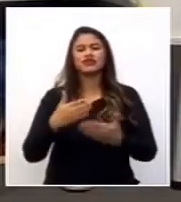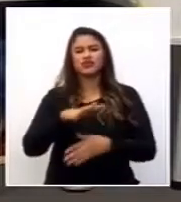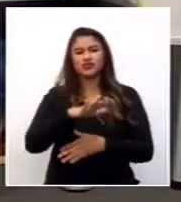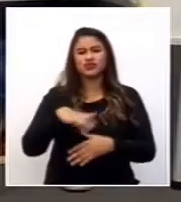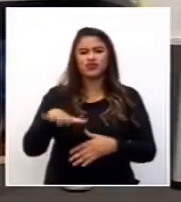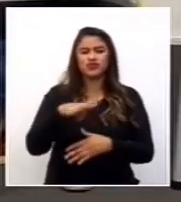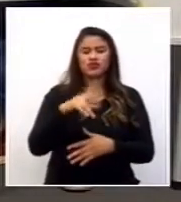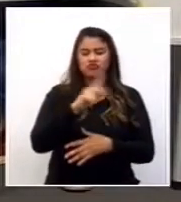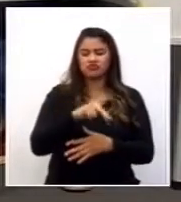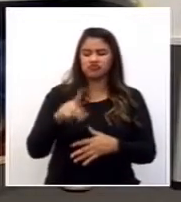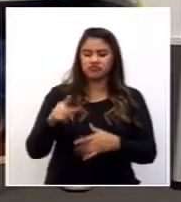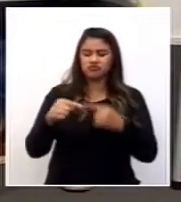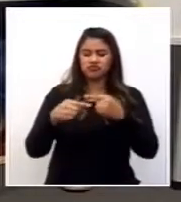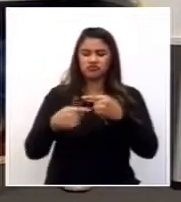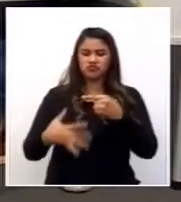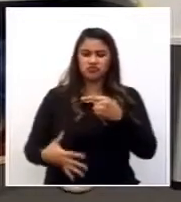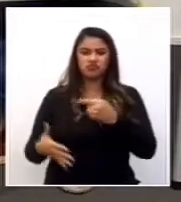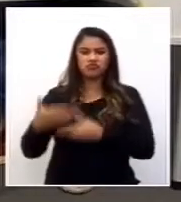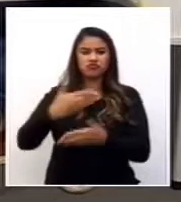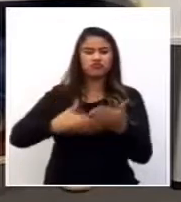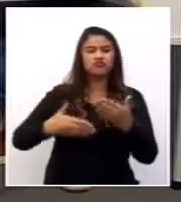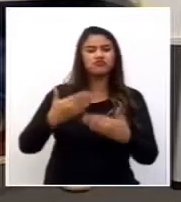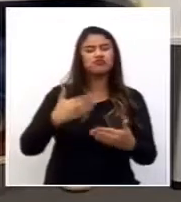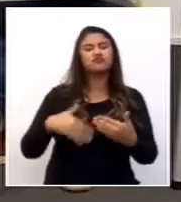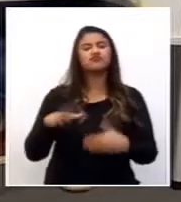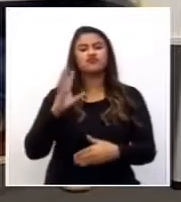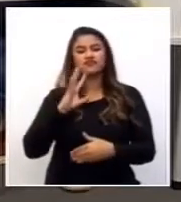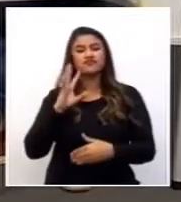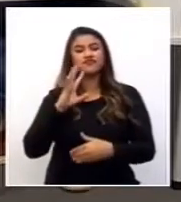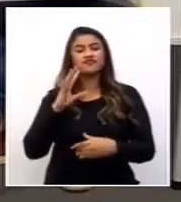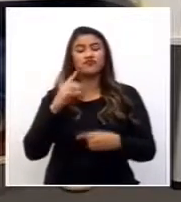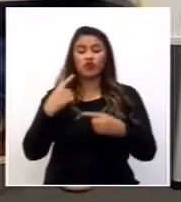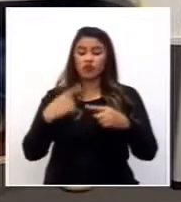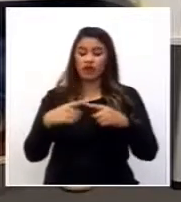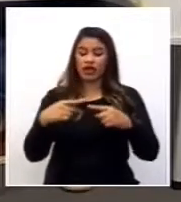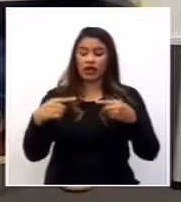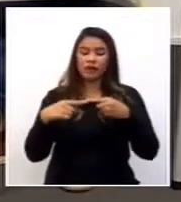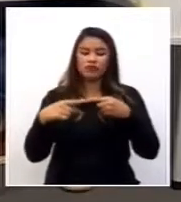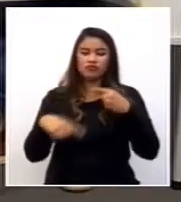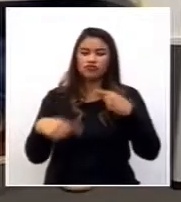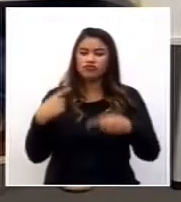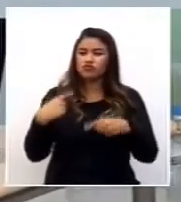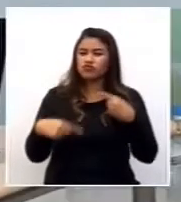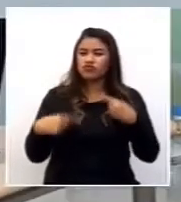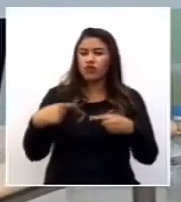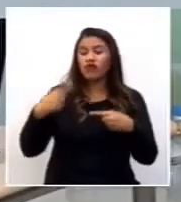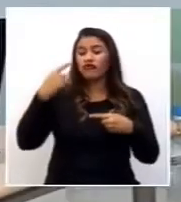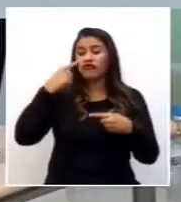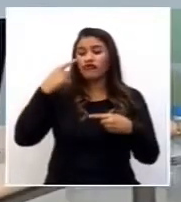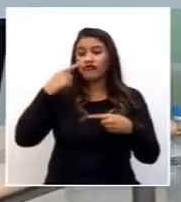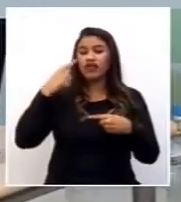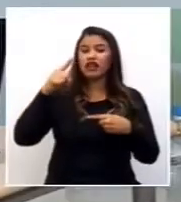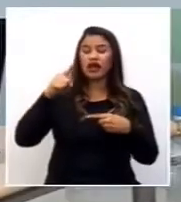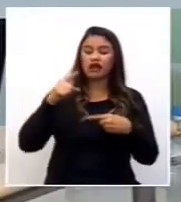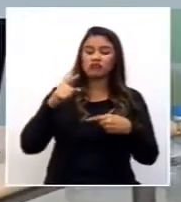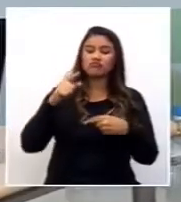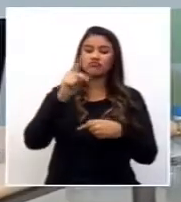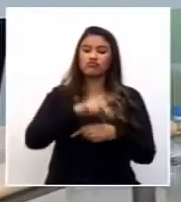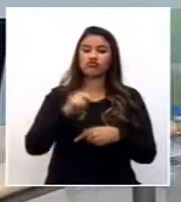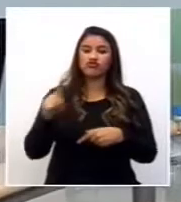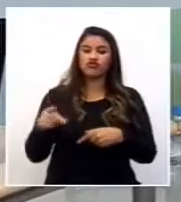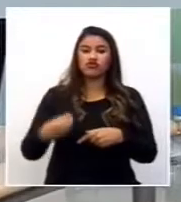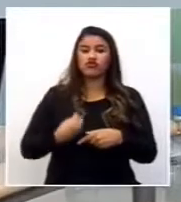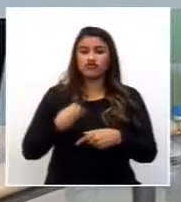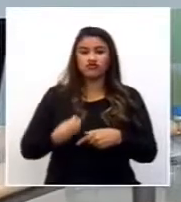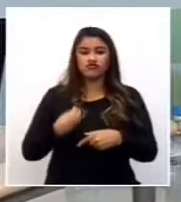é interessante, essas discussões, né? Porque aí nós verificamos as várias realidades dos professores. O estado de